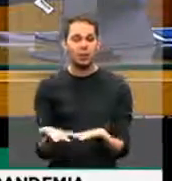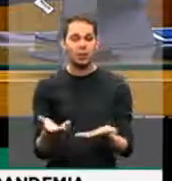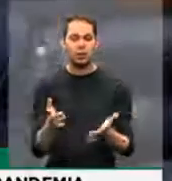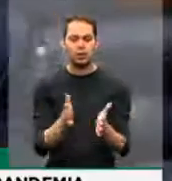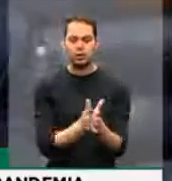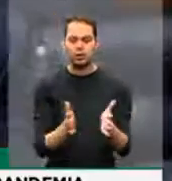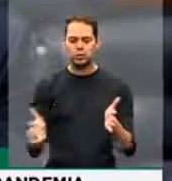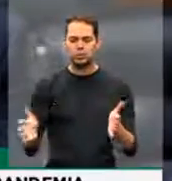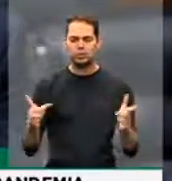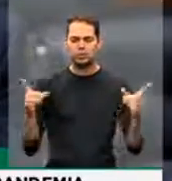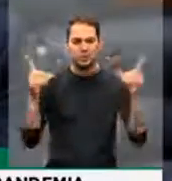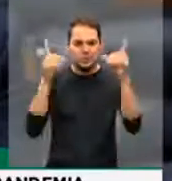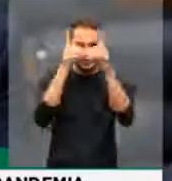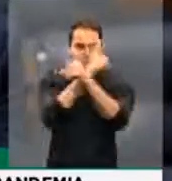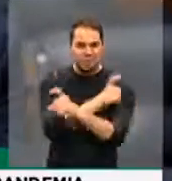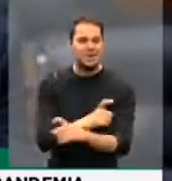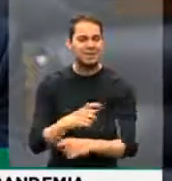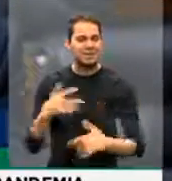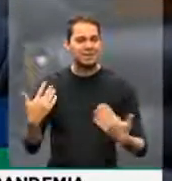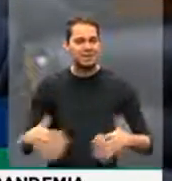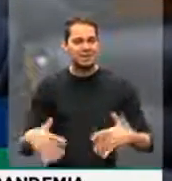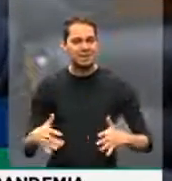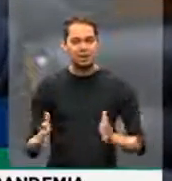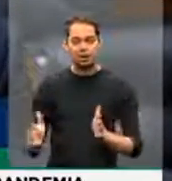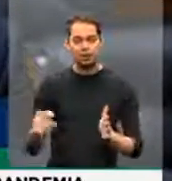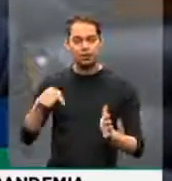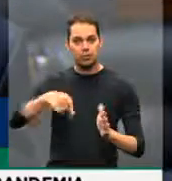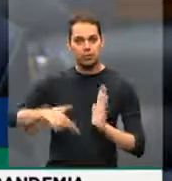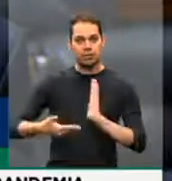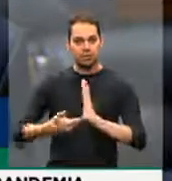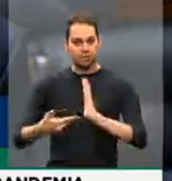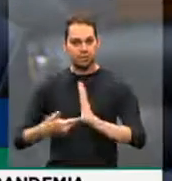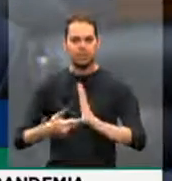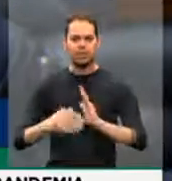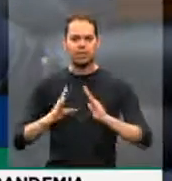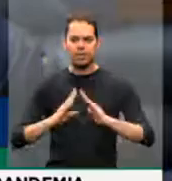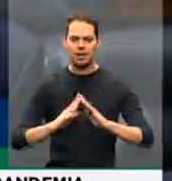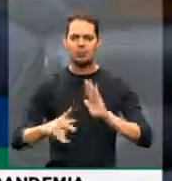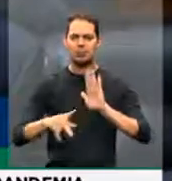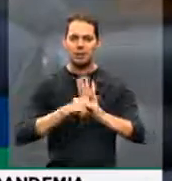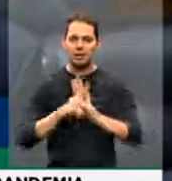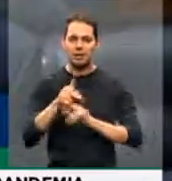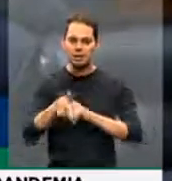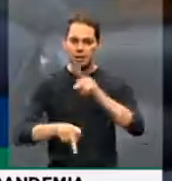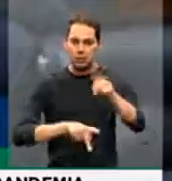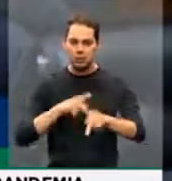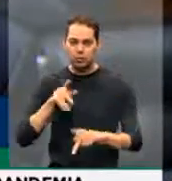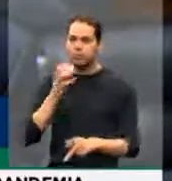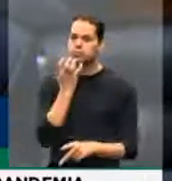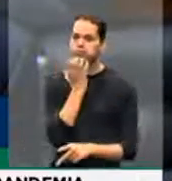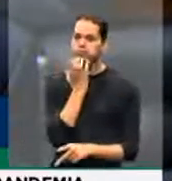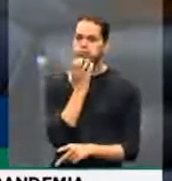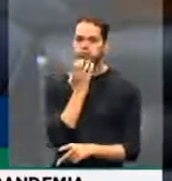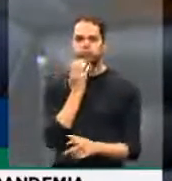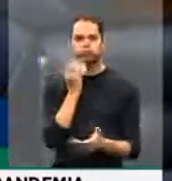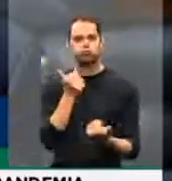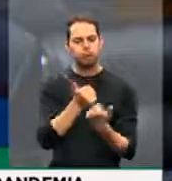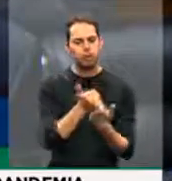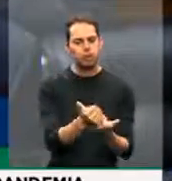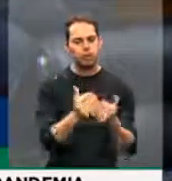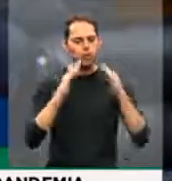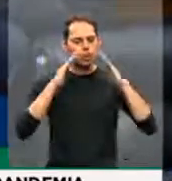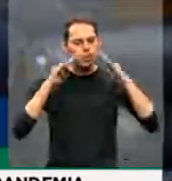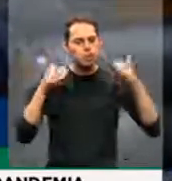a Câmara dos Deputados, a legítima Casa do Povo, não virou as costas para o